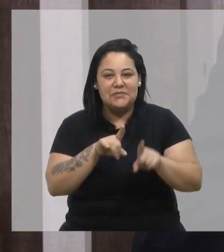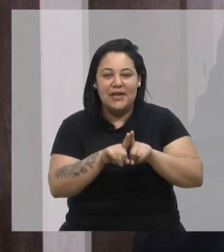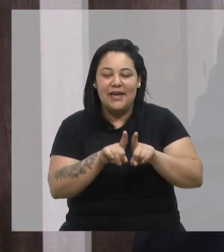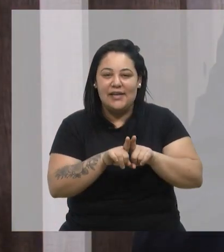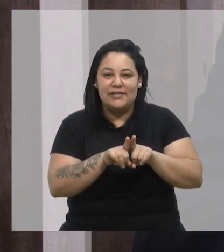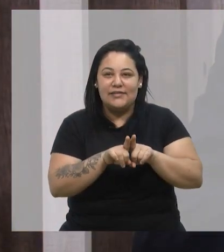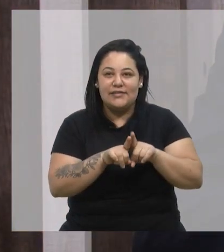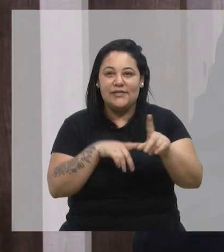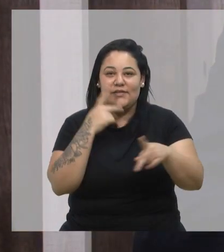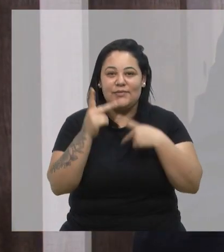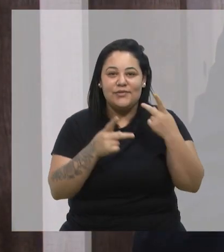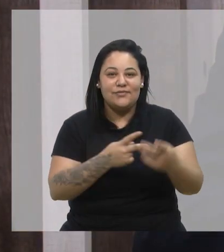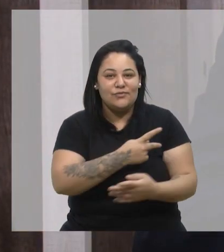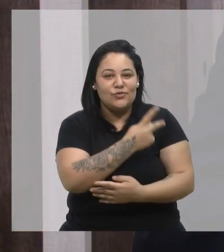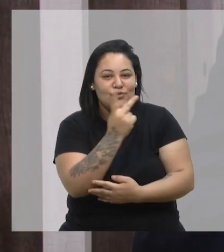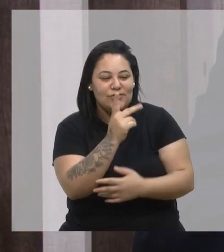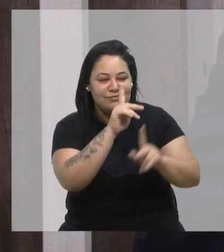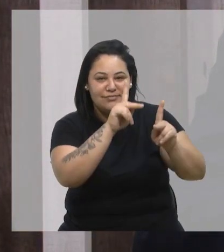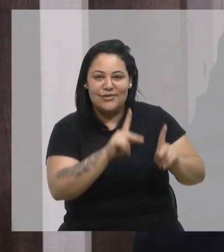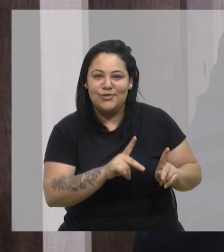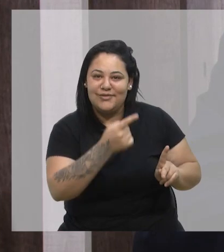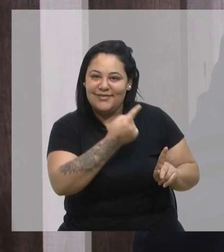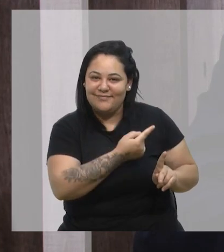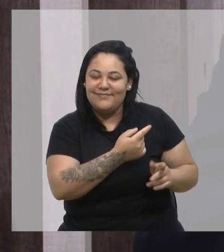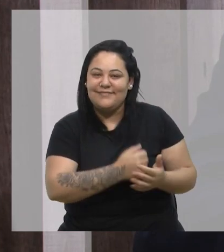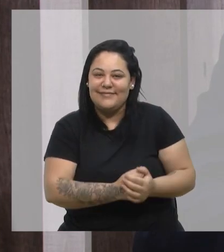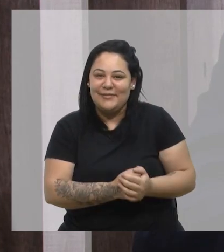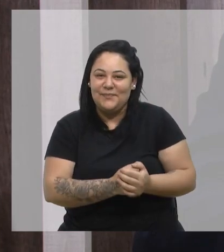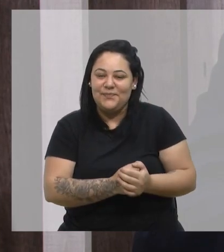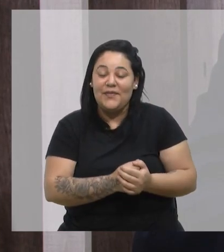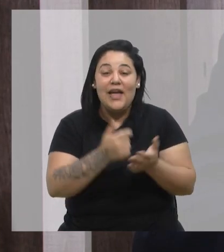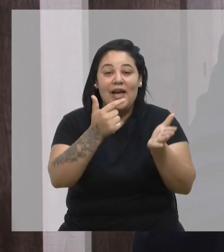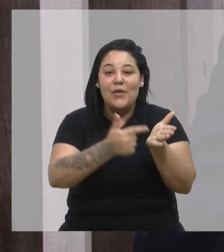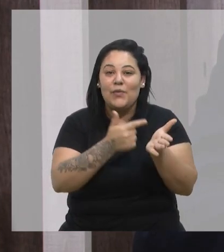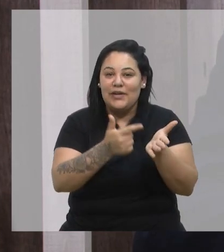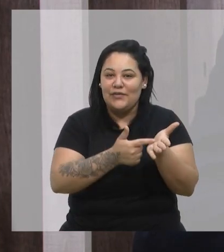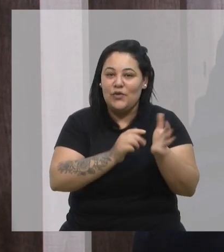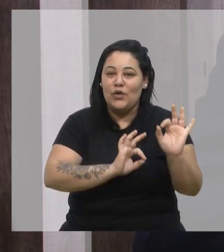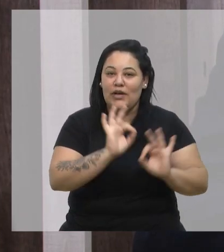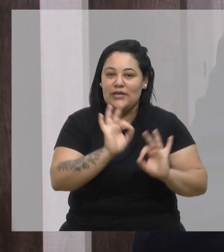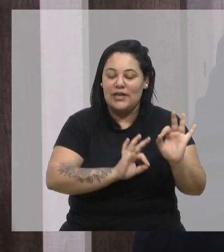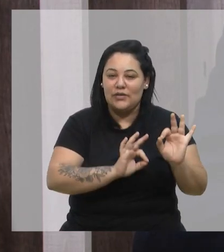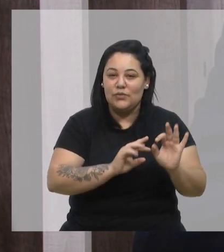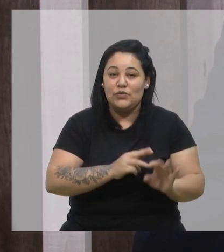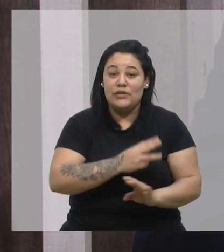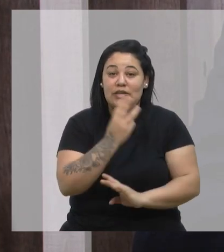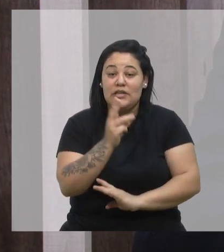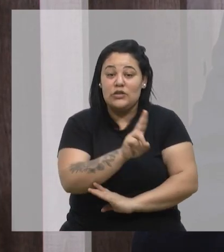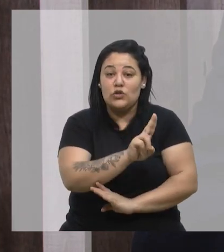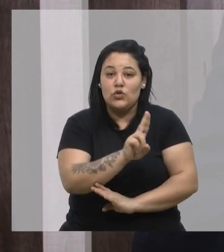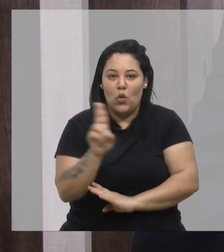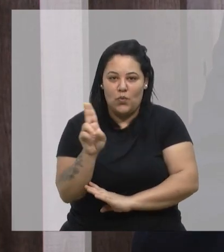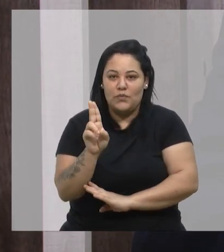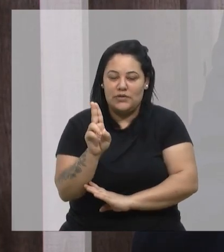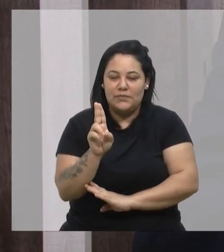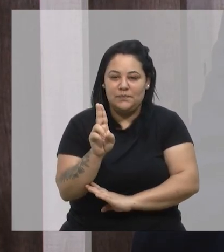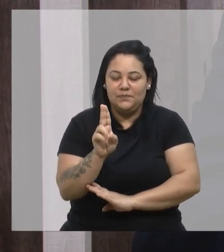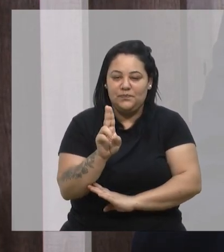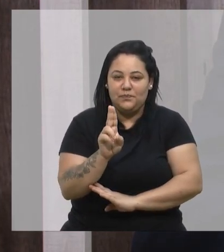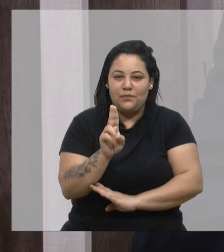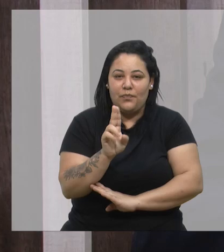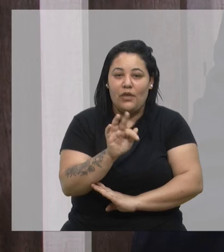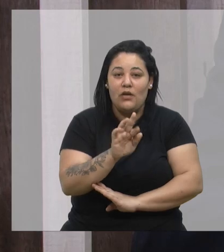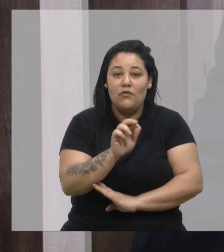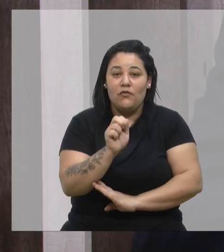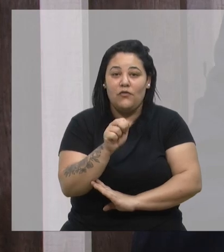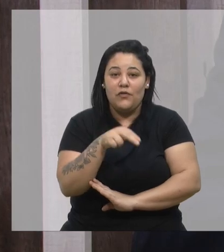do Sul, e contamos aqui com dois dos autores, digamos assim. É um livro organizado por 3